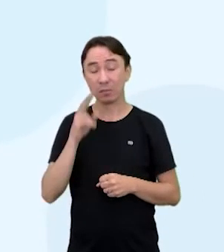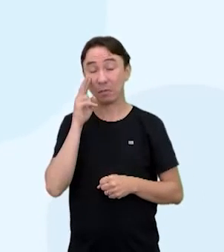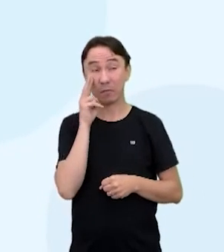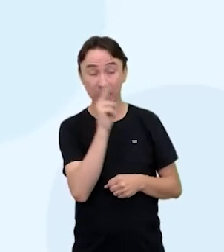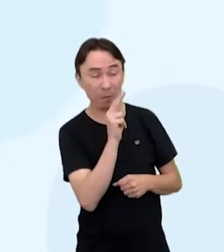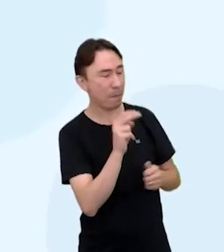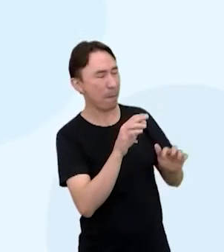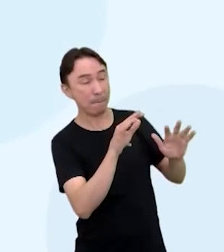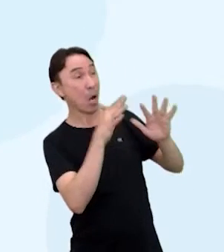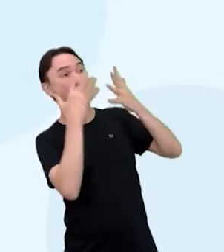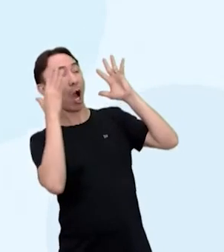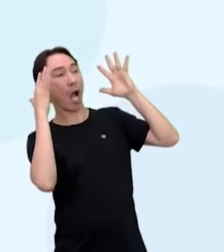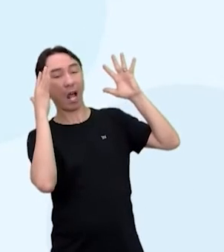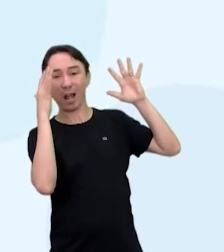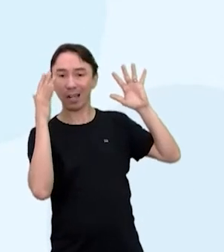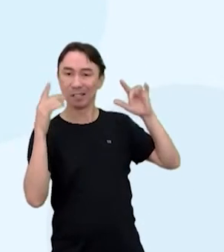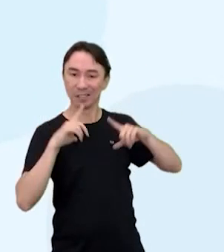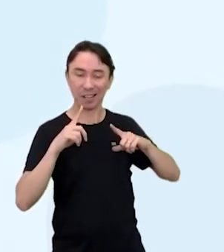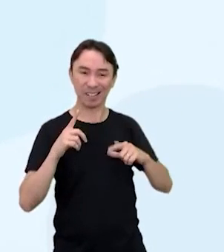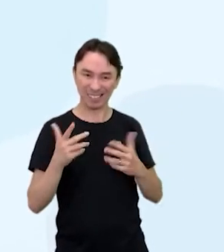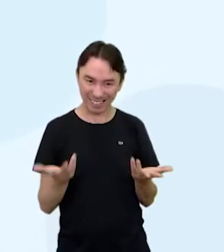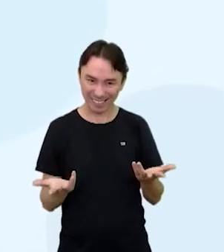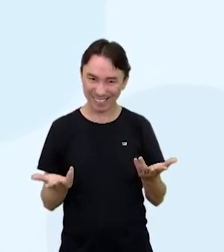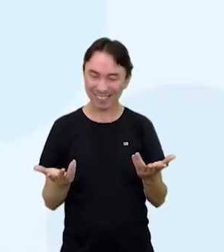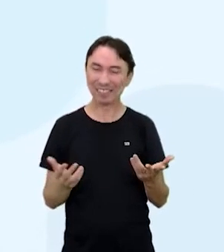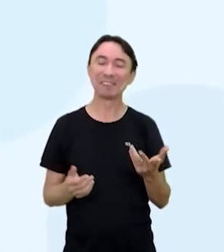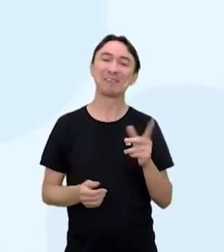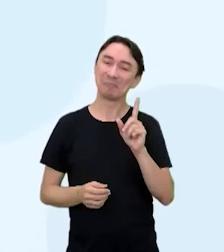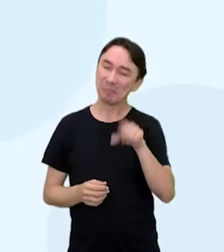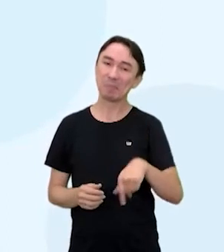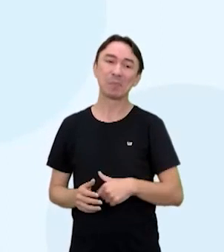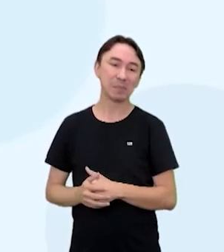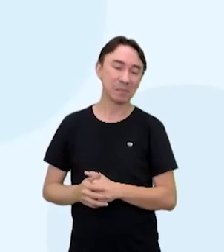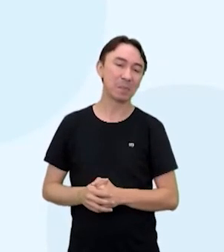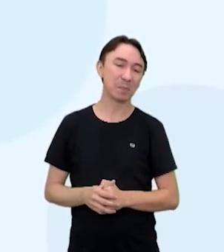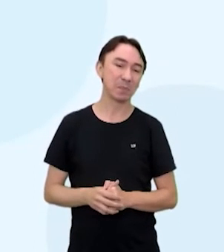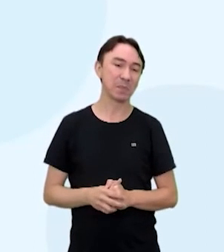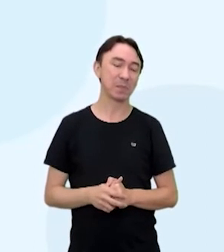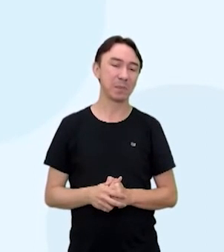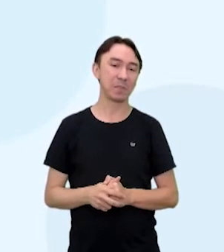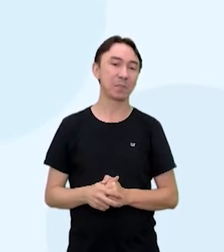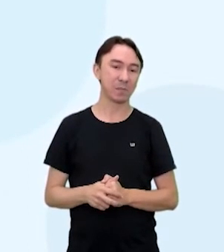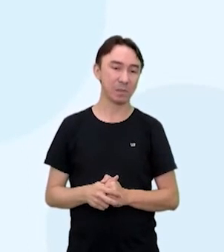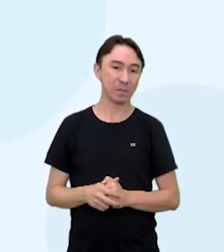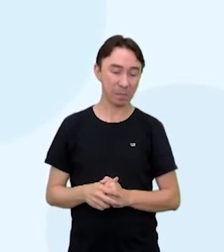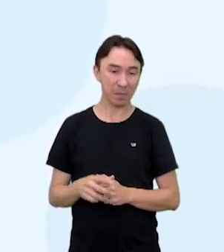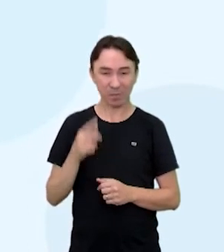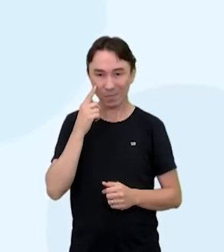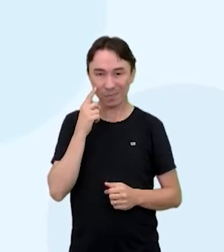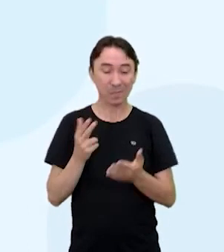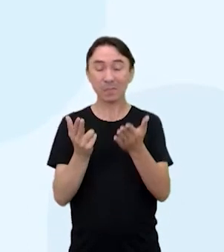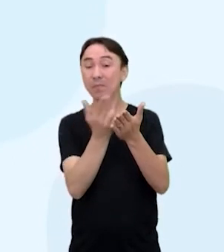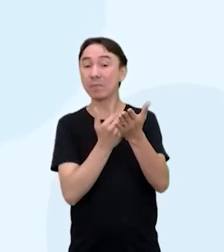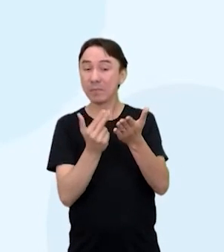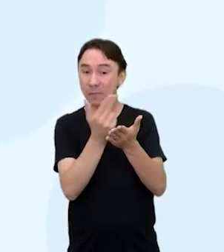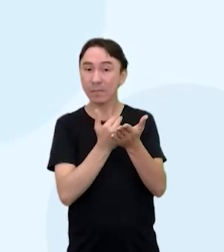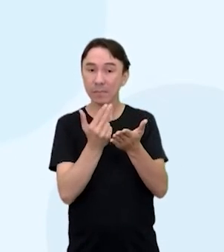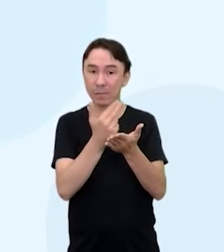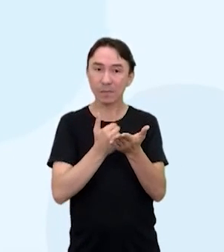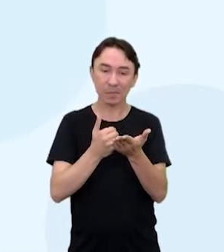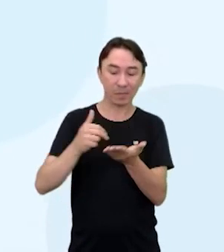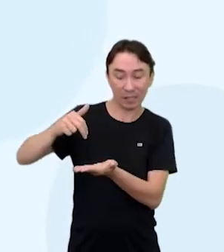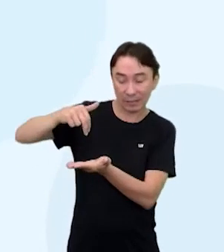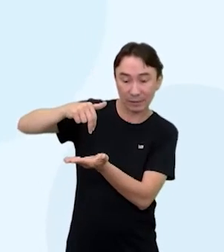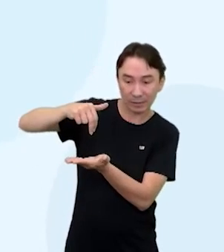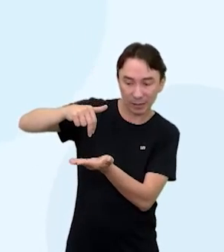gente observa esses trabalhos. Então, a obra dança, a gente tem as figuras